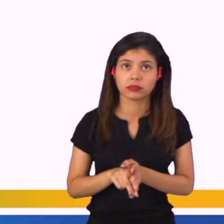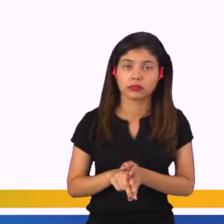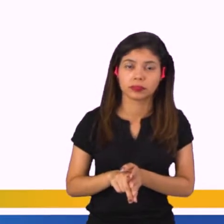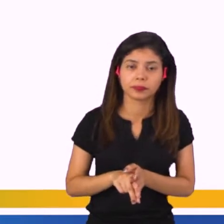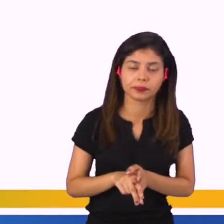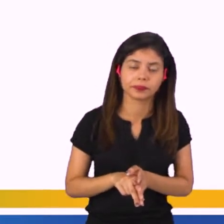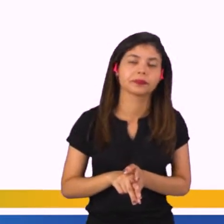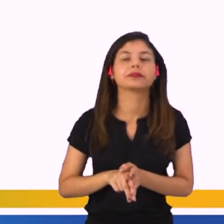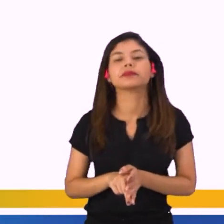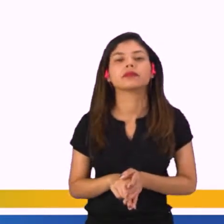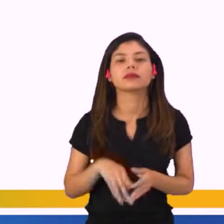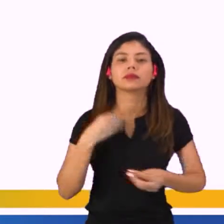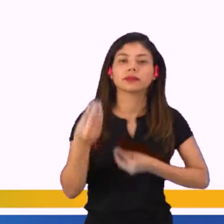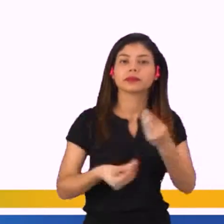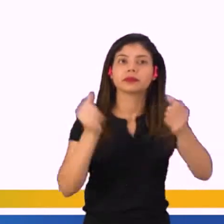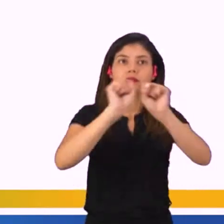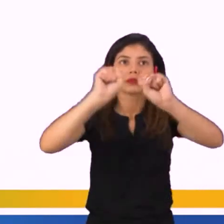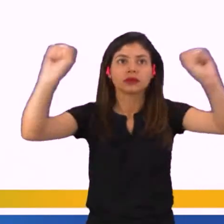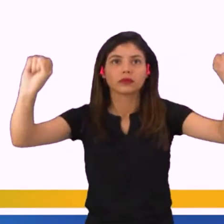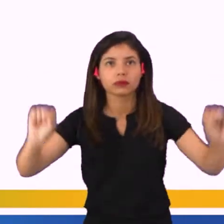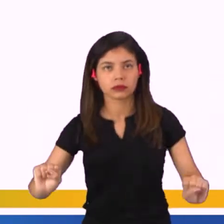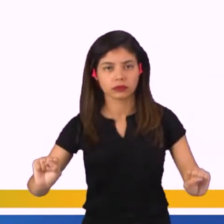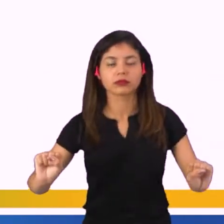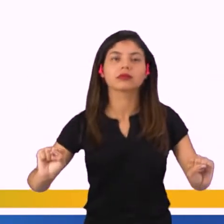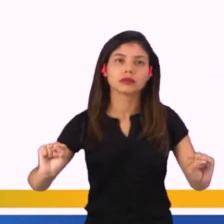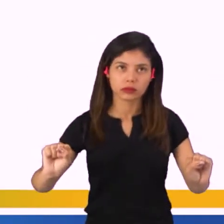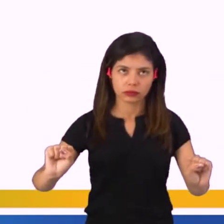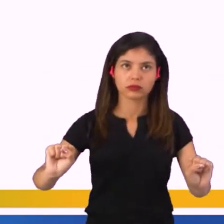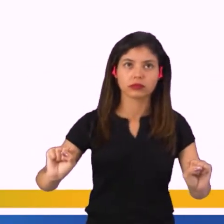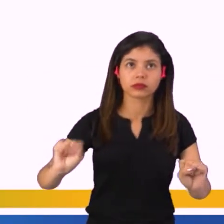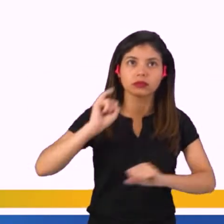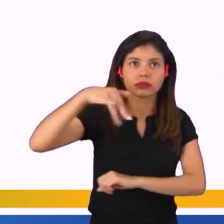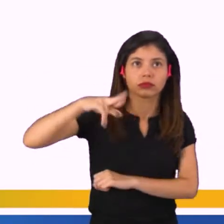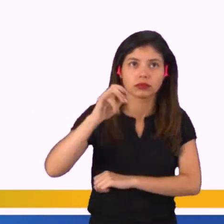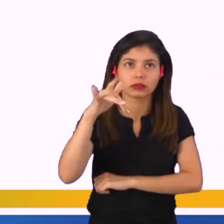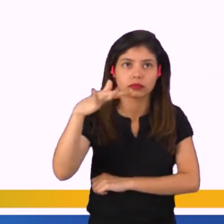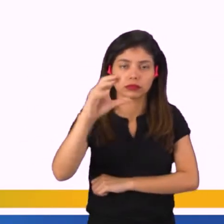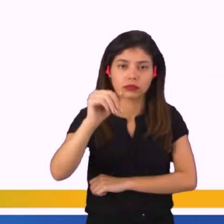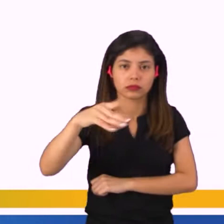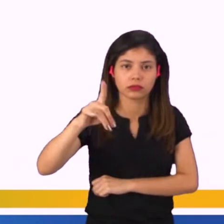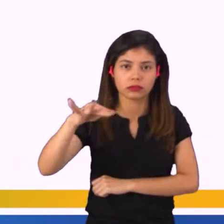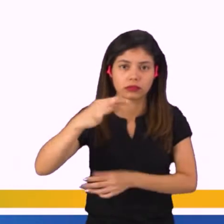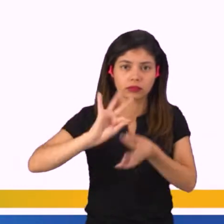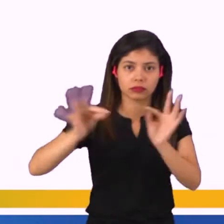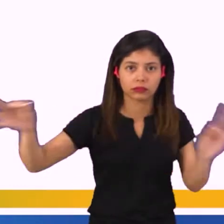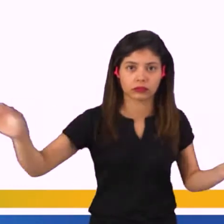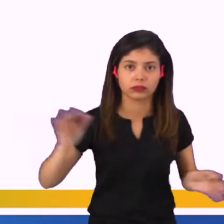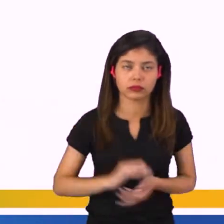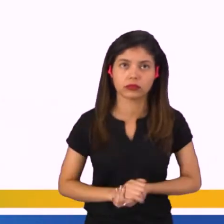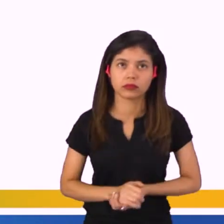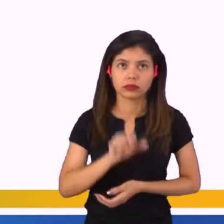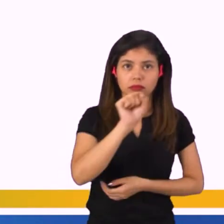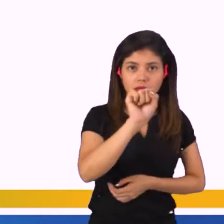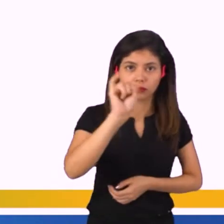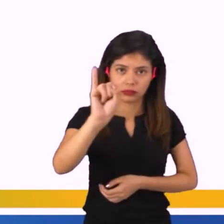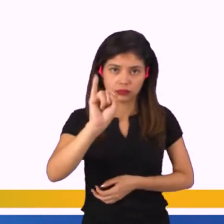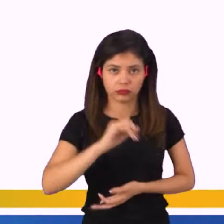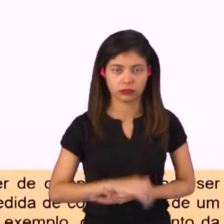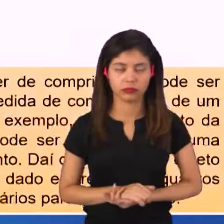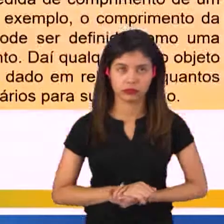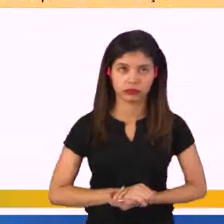ser definida aí como uma medida oficial no Sistema Internacional de Medidas, né, conhecido aí